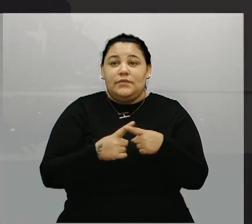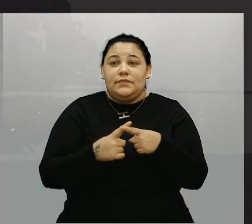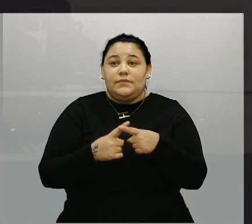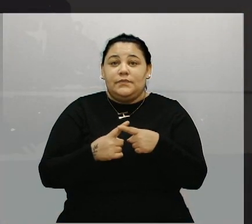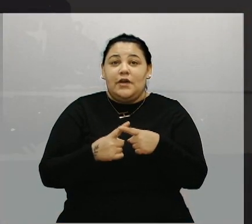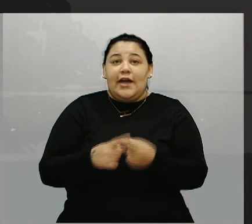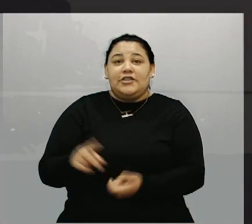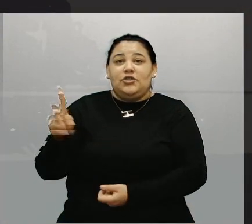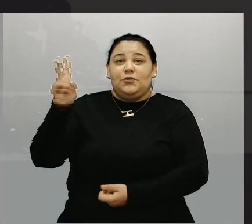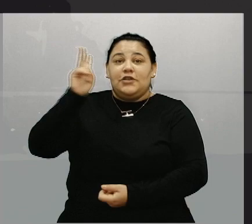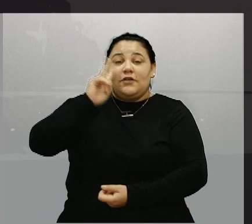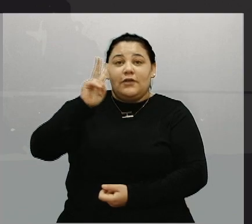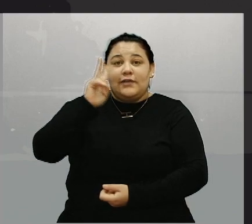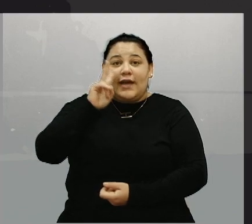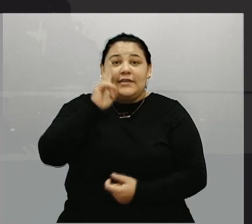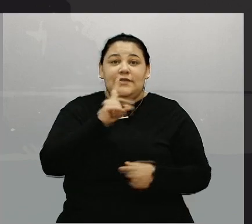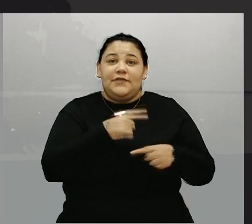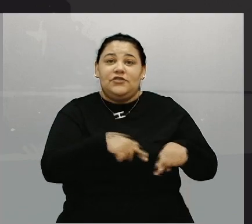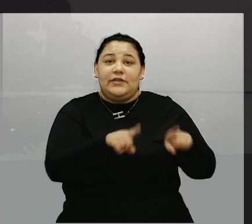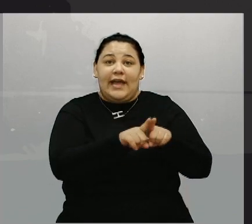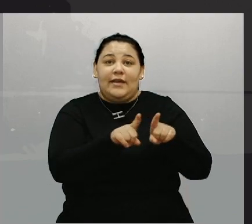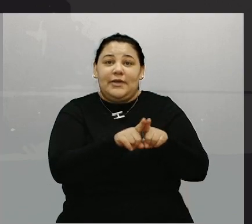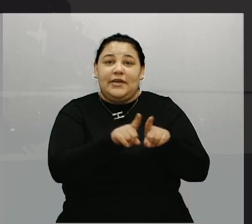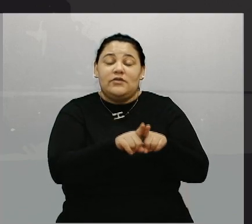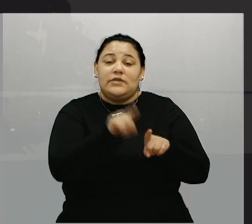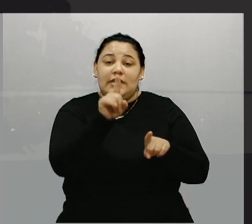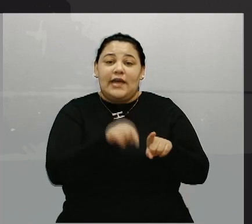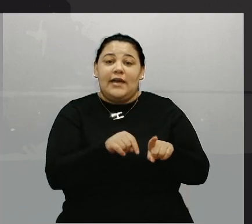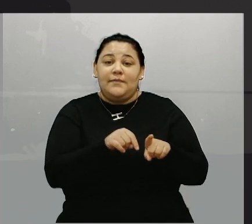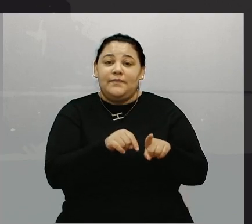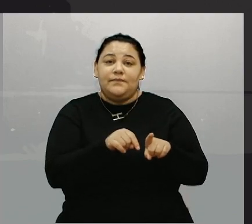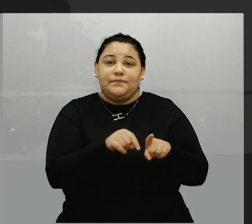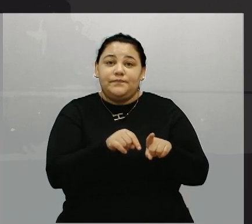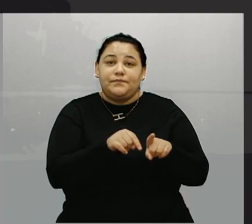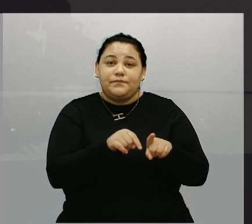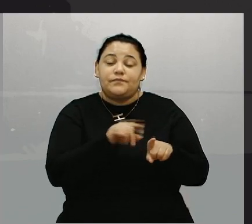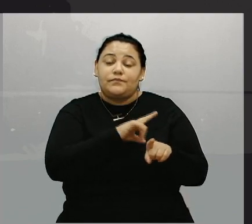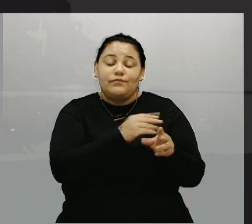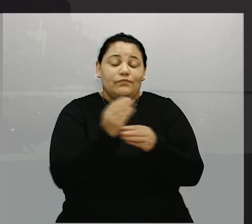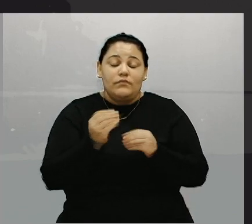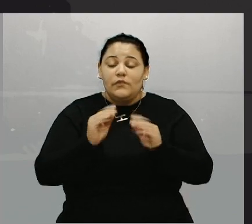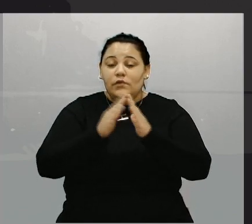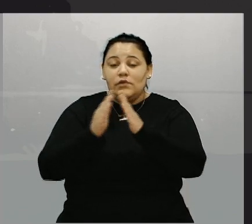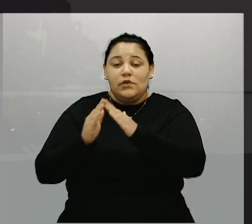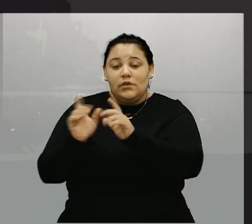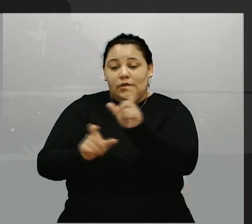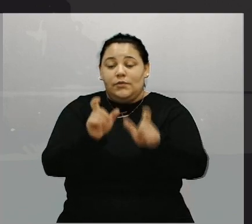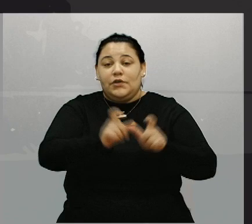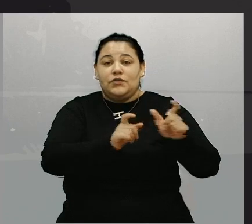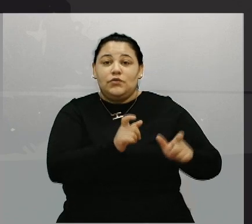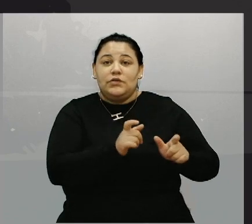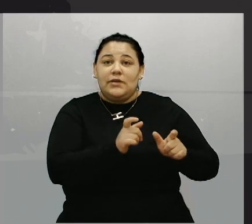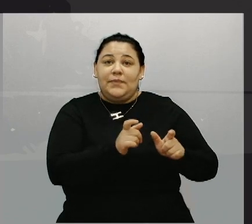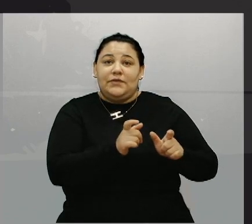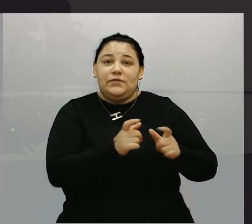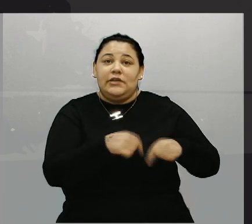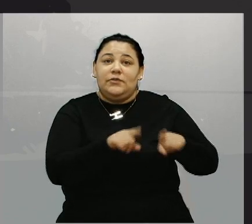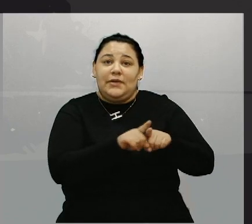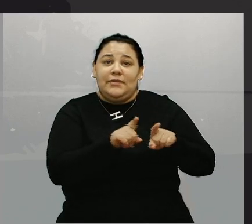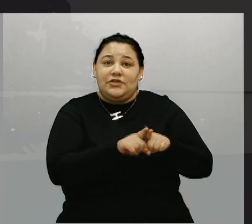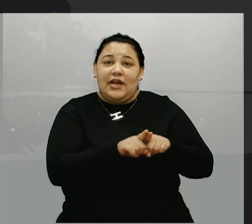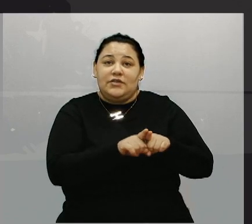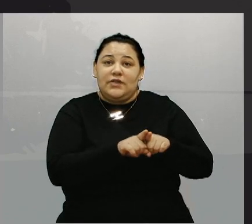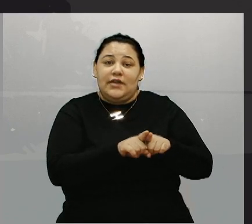segunda para ontem recebi 4 pedidos de pessoas que moram de aluguel, mas que não transferiu a luz, ou